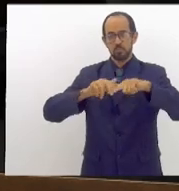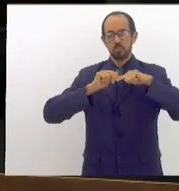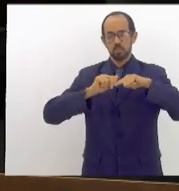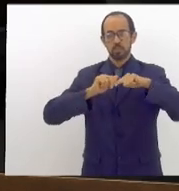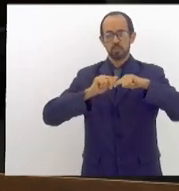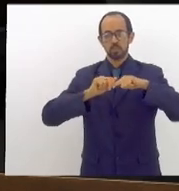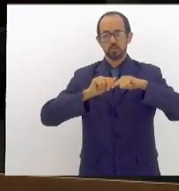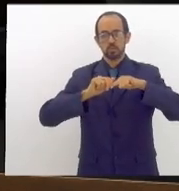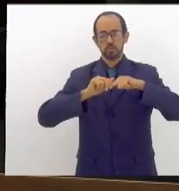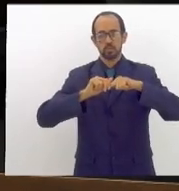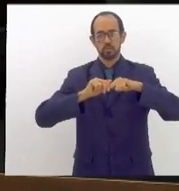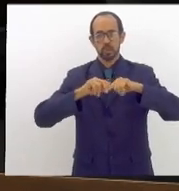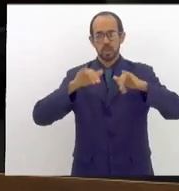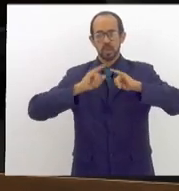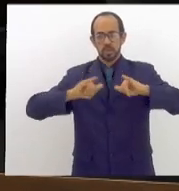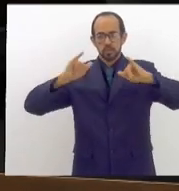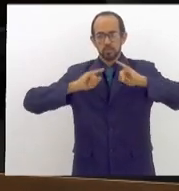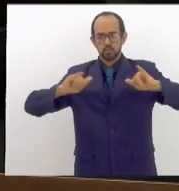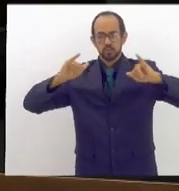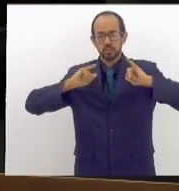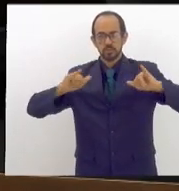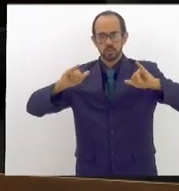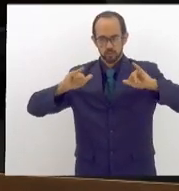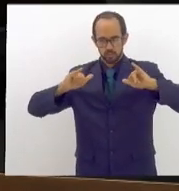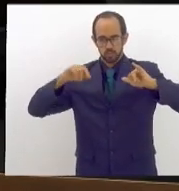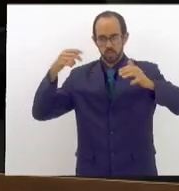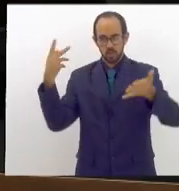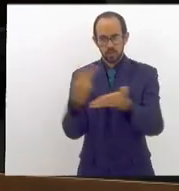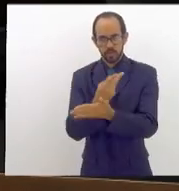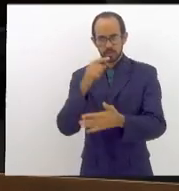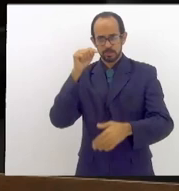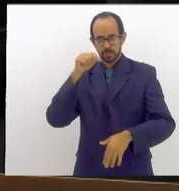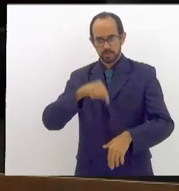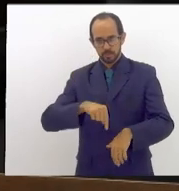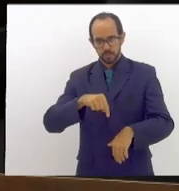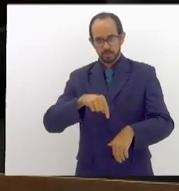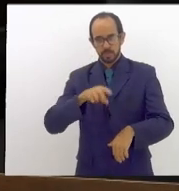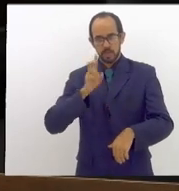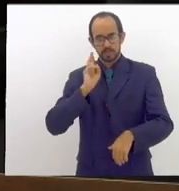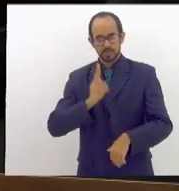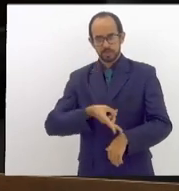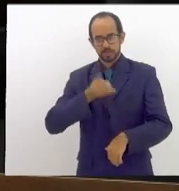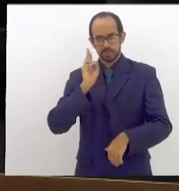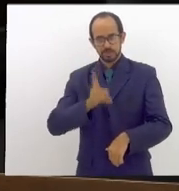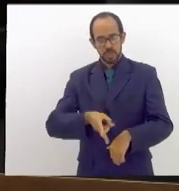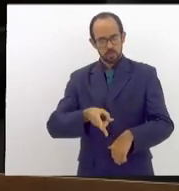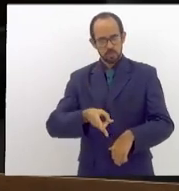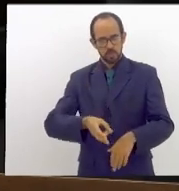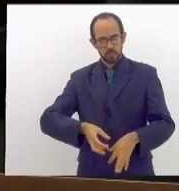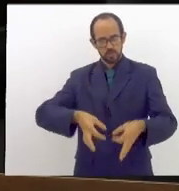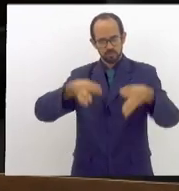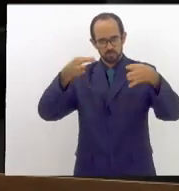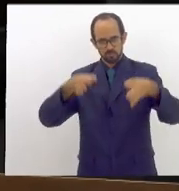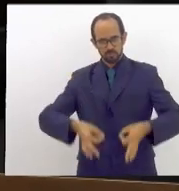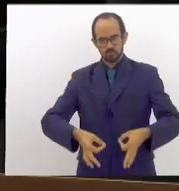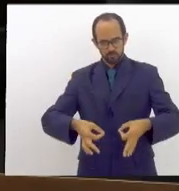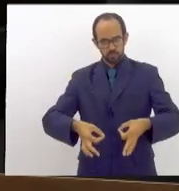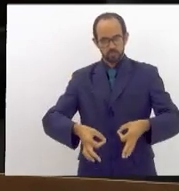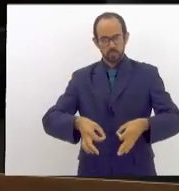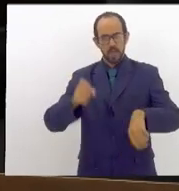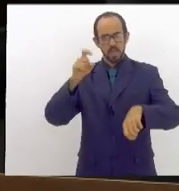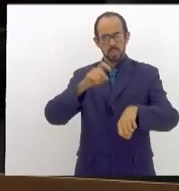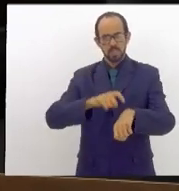que a divulgação do que acontece aqui é sempre precisa a